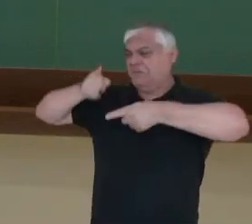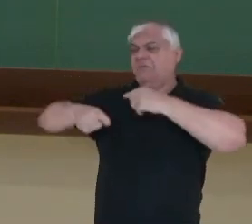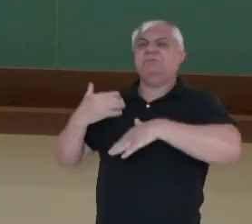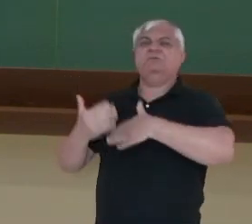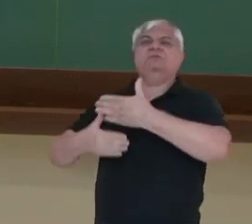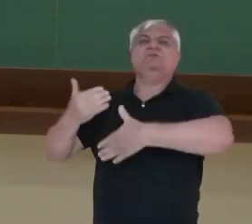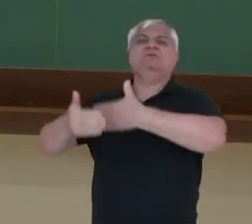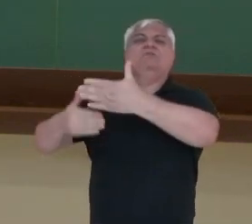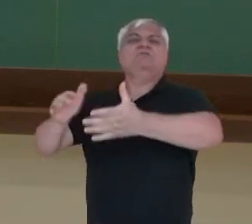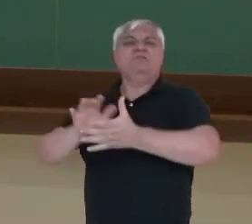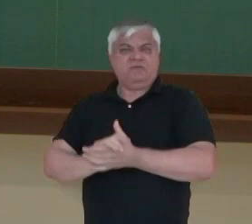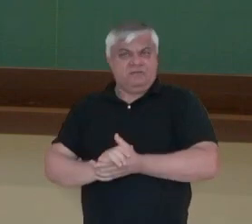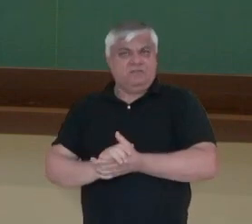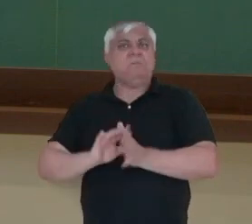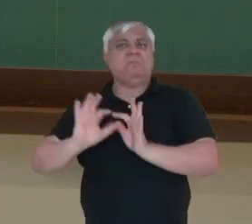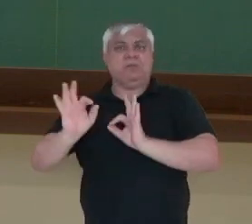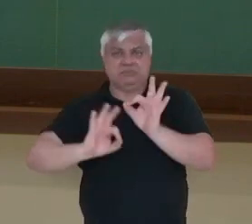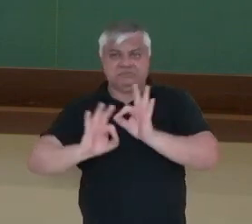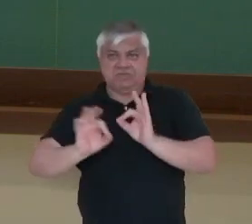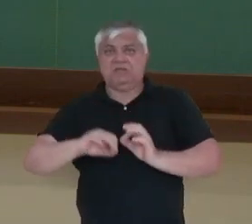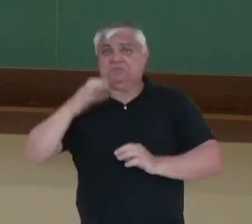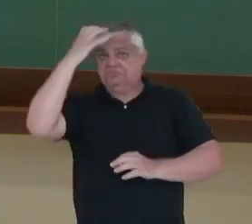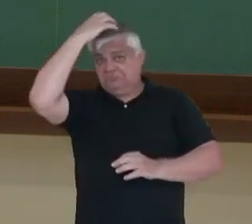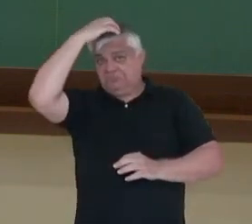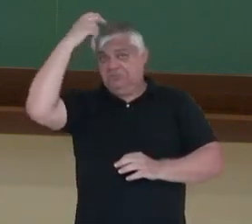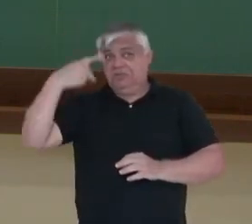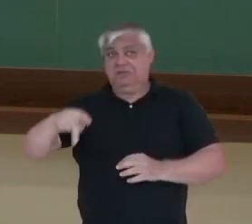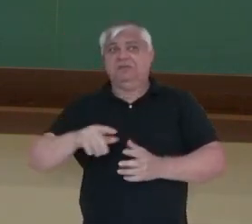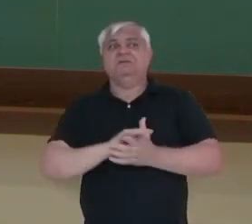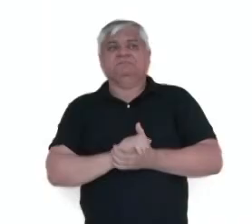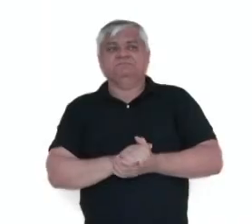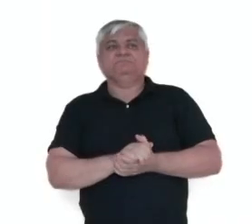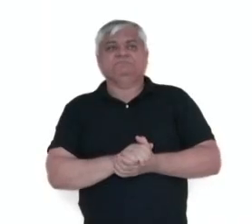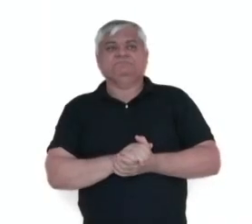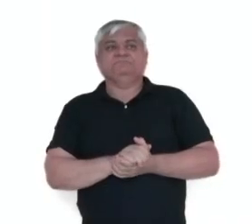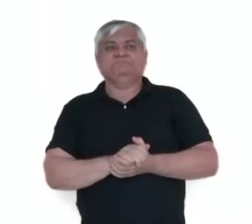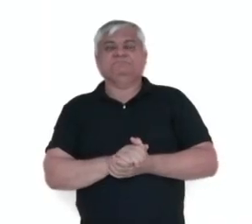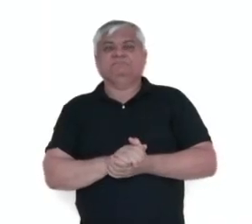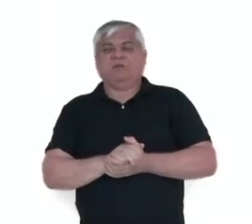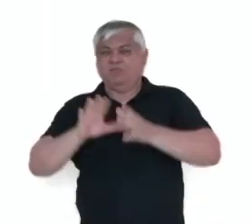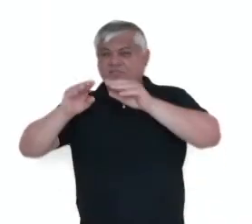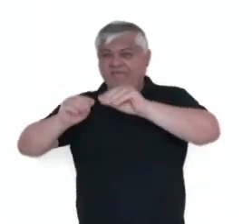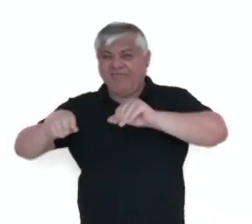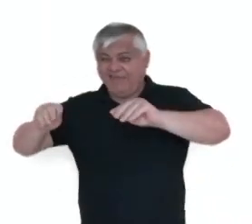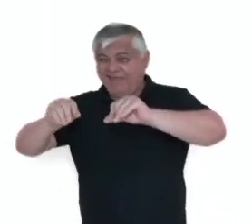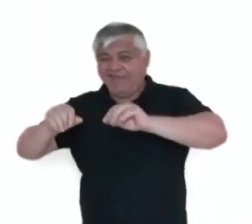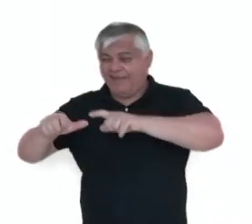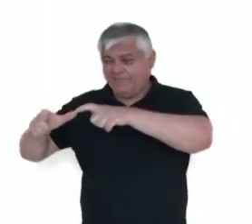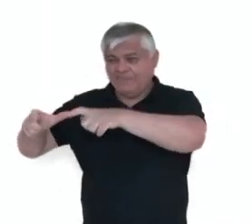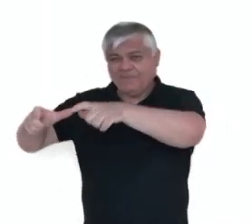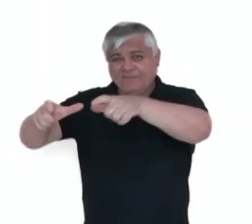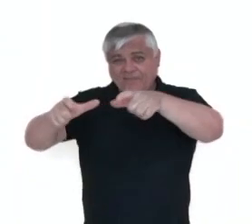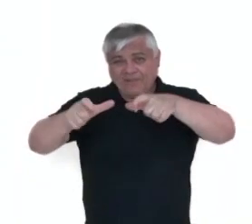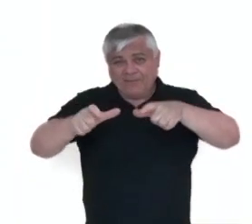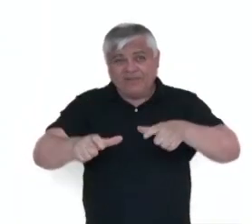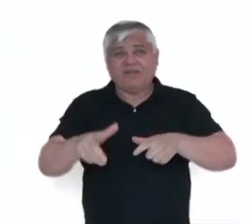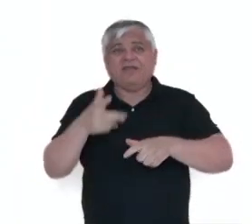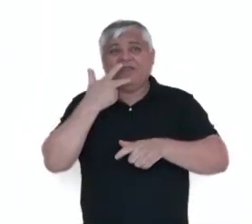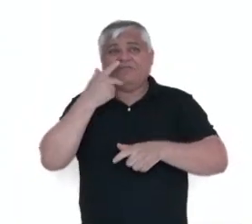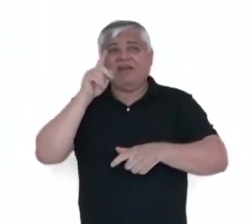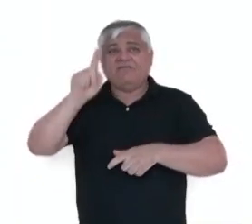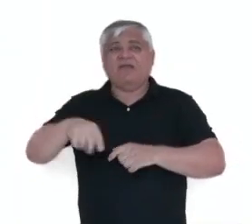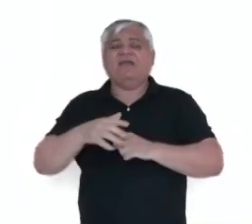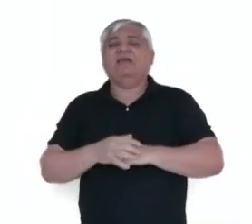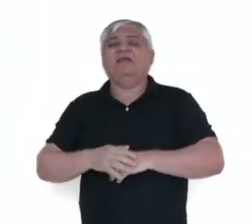de todo o projeto imperialista dele. Propriedade, inclusive, que ele chamava a região do Congo